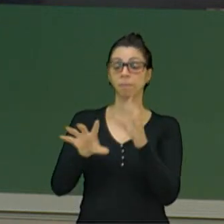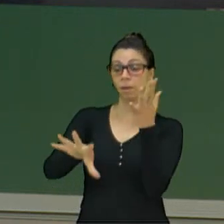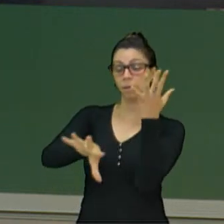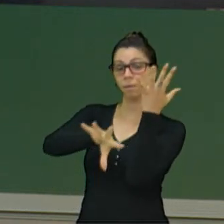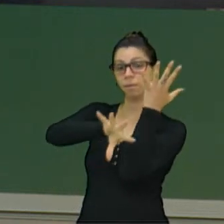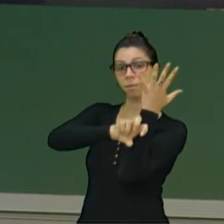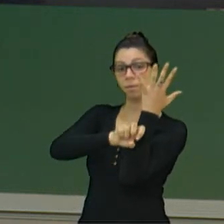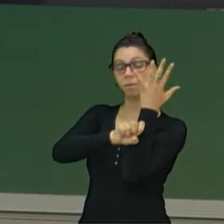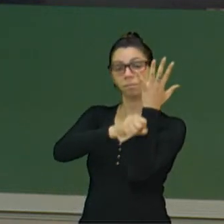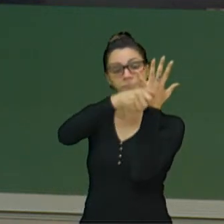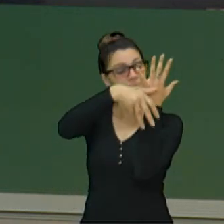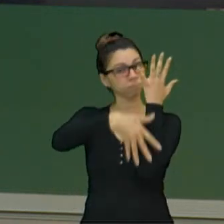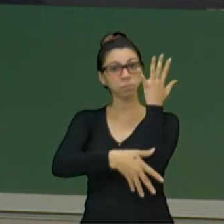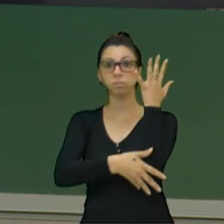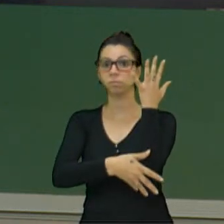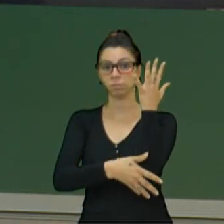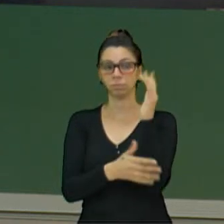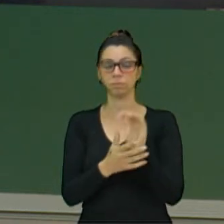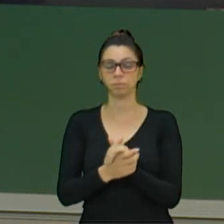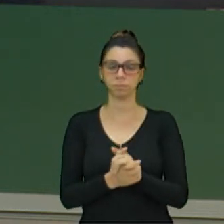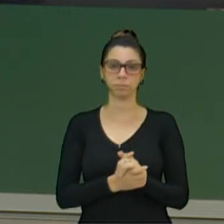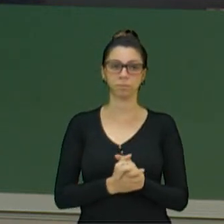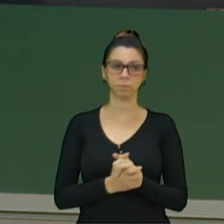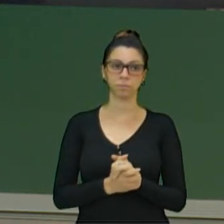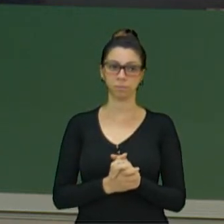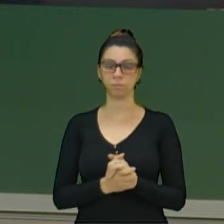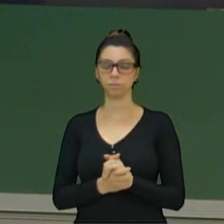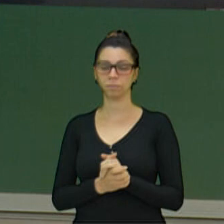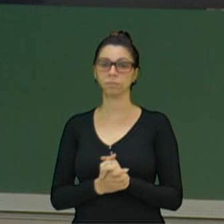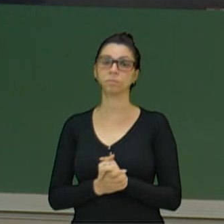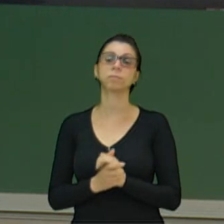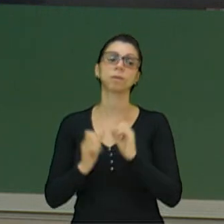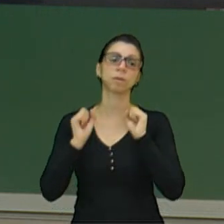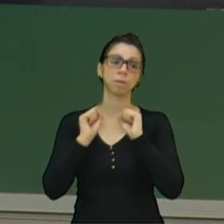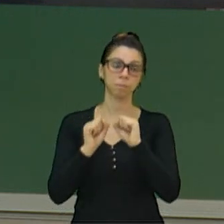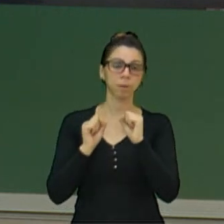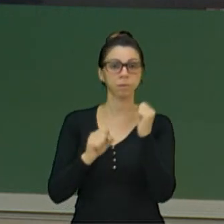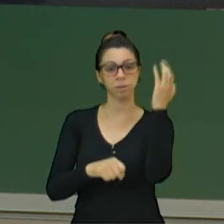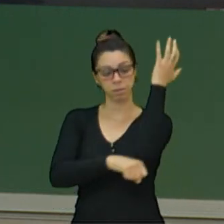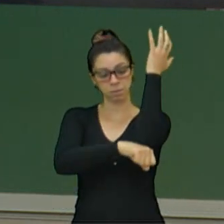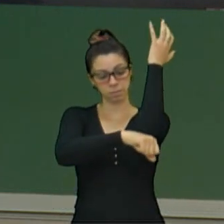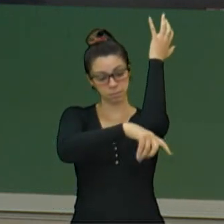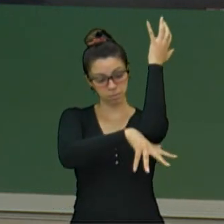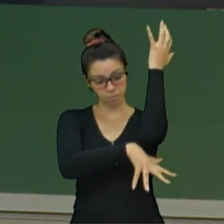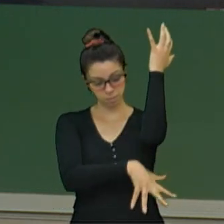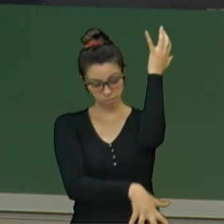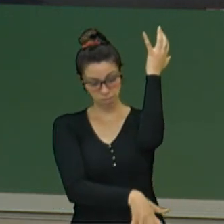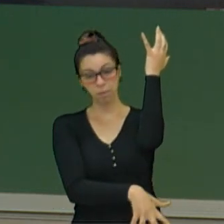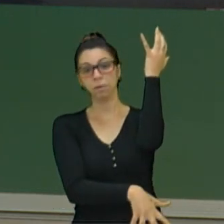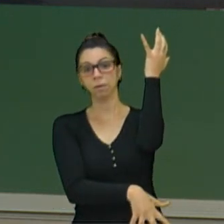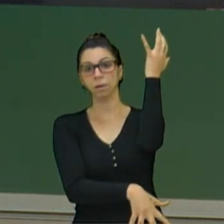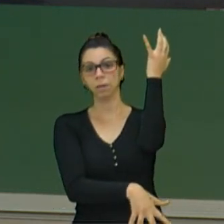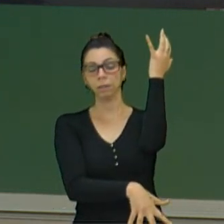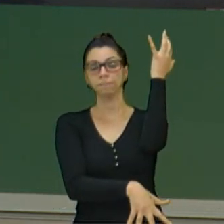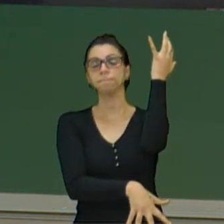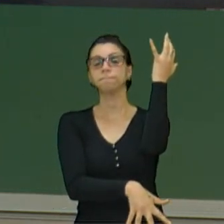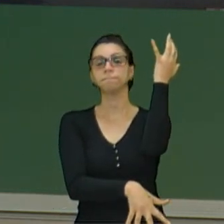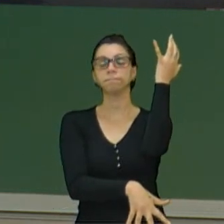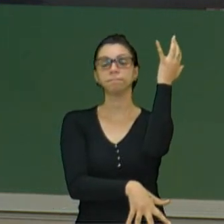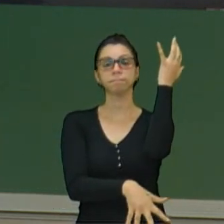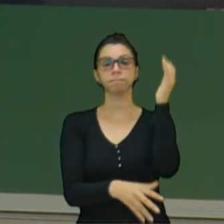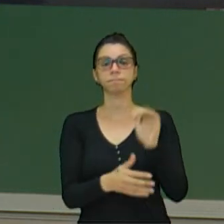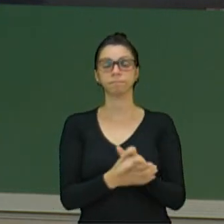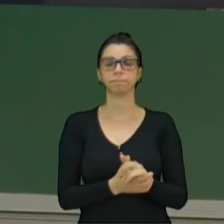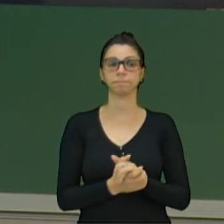a parte da planta. As gimnospermas, elas têm raiz muito bem desenvolvida, muito